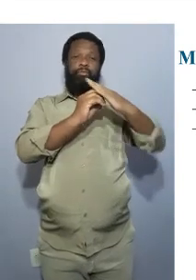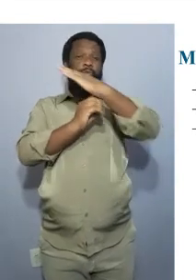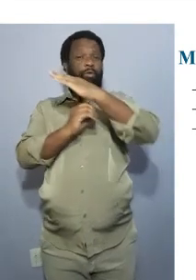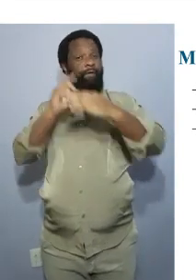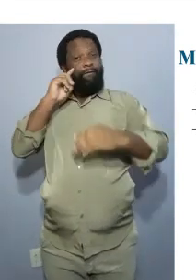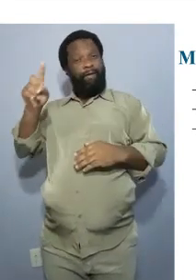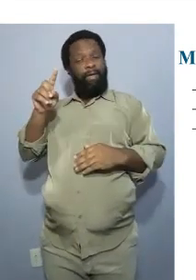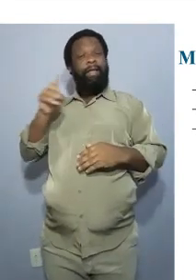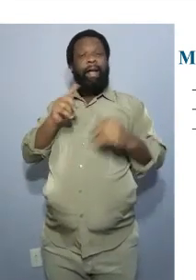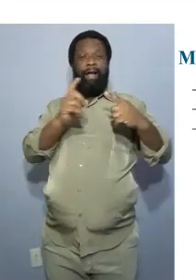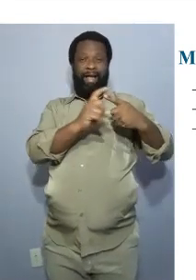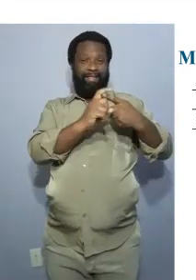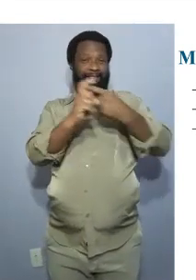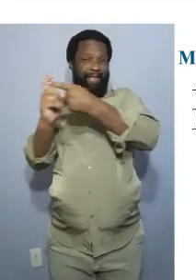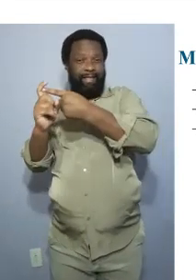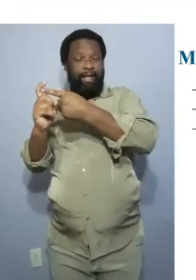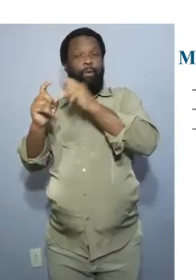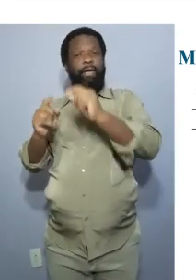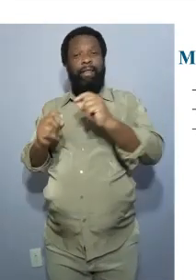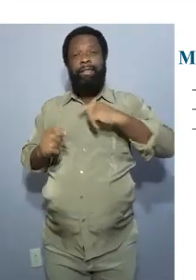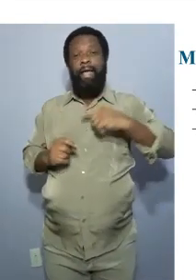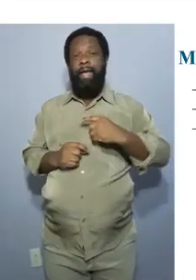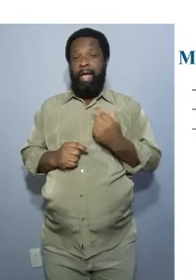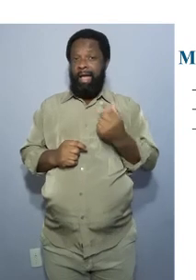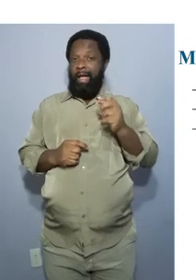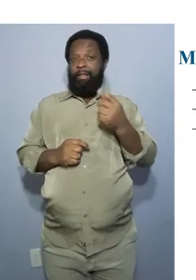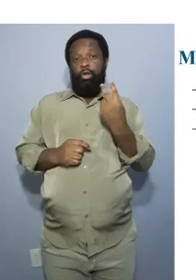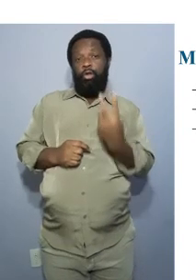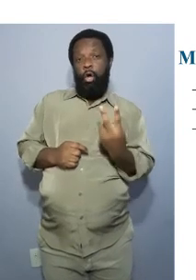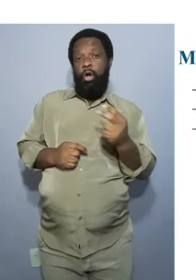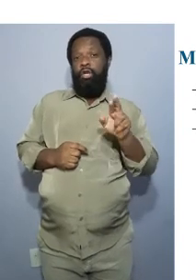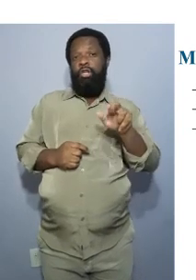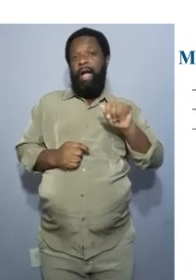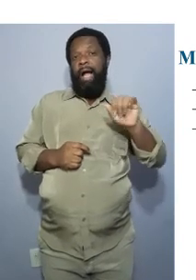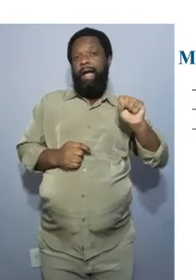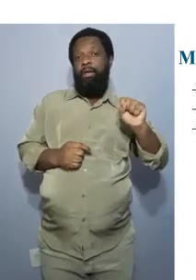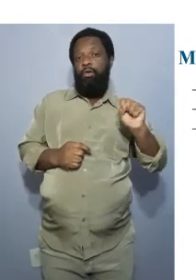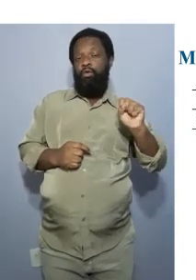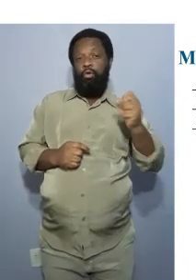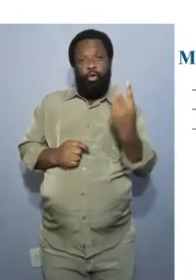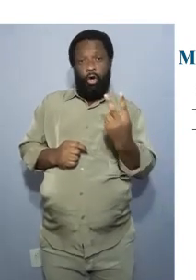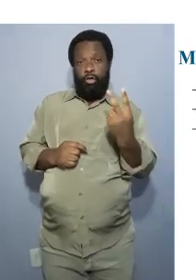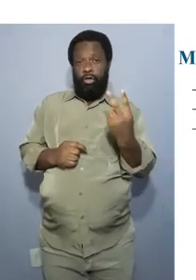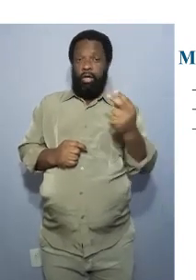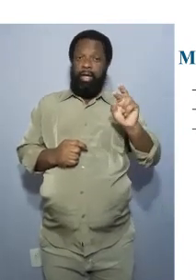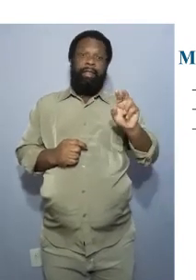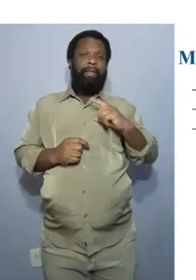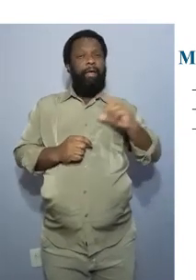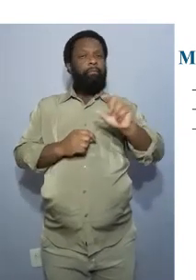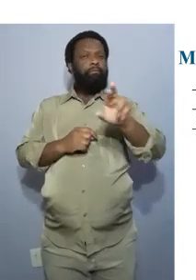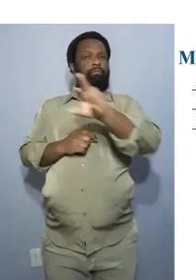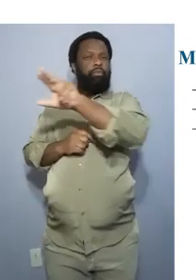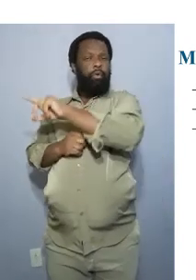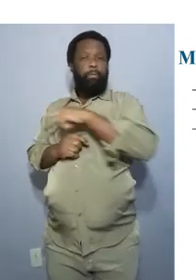pode observar aqui pelo indicativo da seta, que você tem dois raios diferentes discriminados nessa trajetória. Você